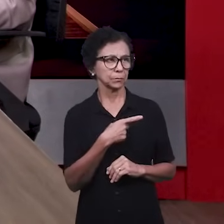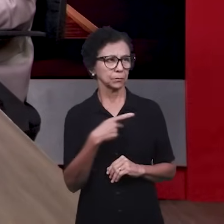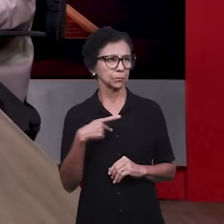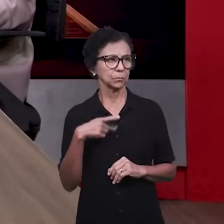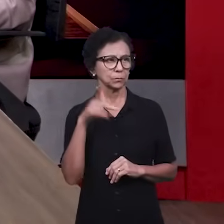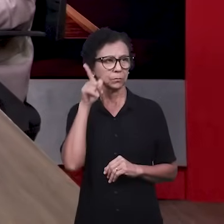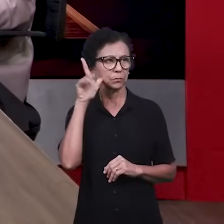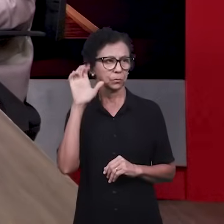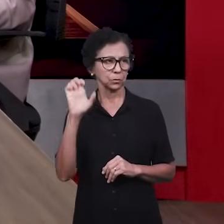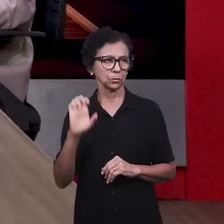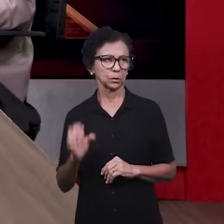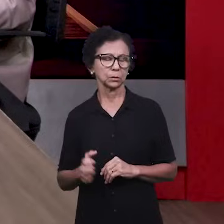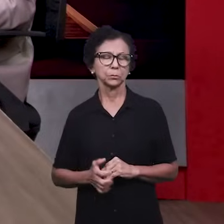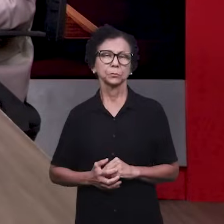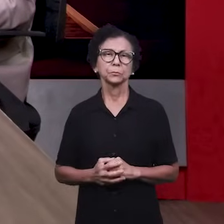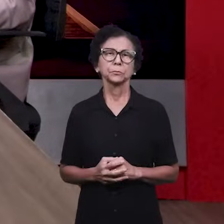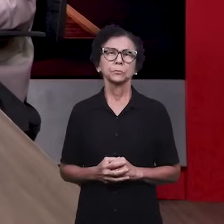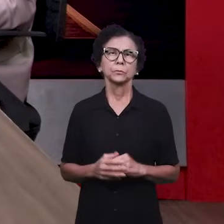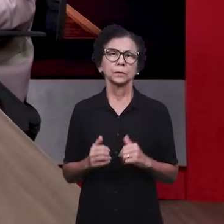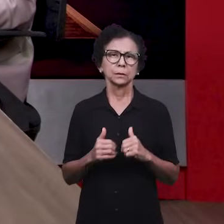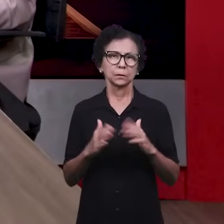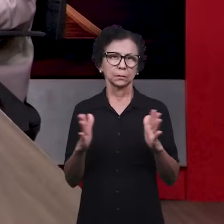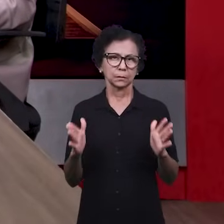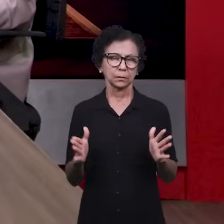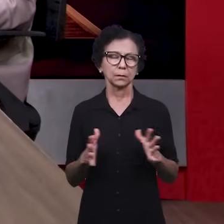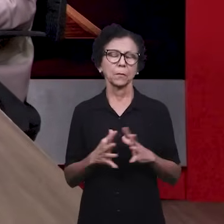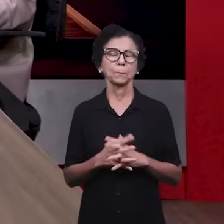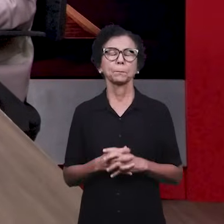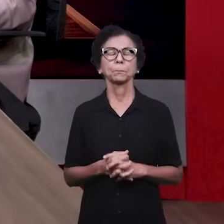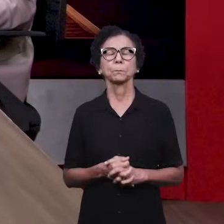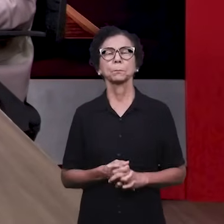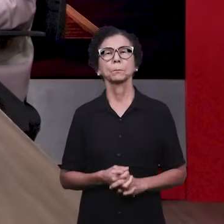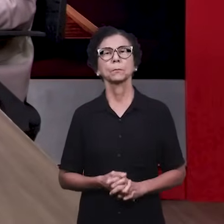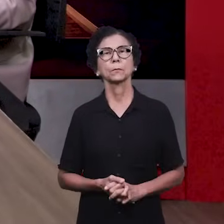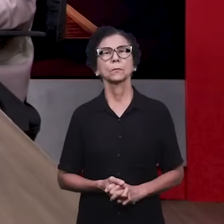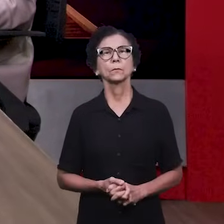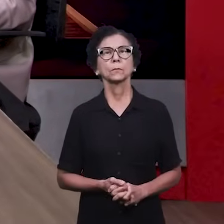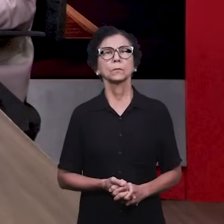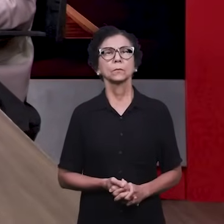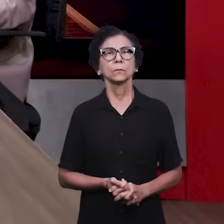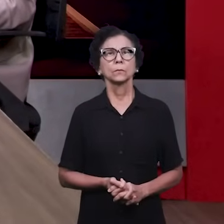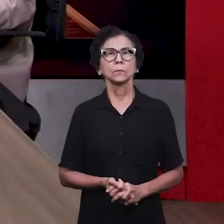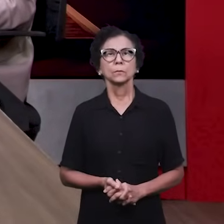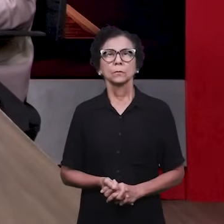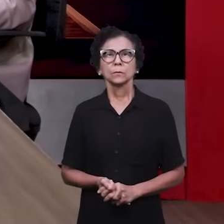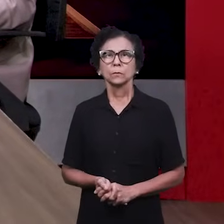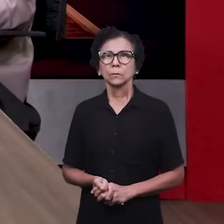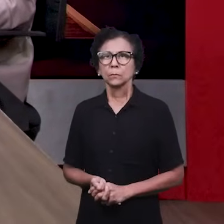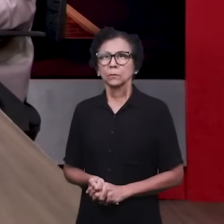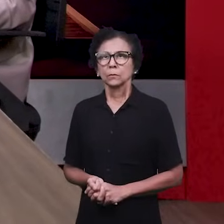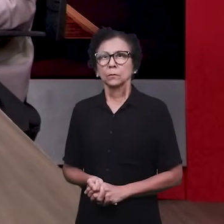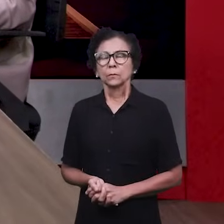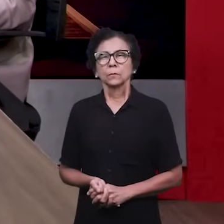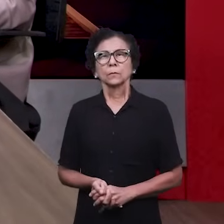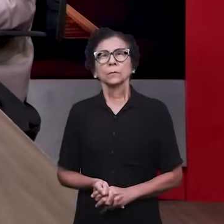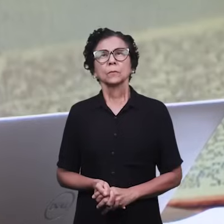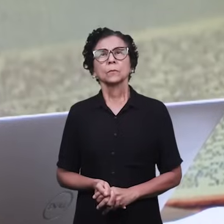Luiz Eugênio, que vai fazer uma abordagem já inicial sobre esse aspecto. Bom,